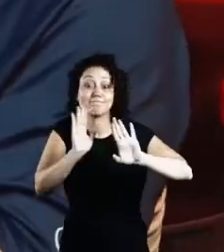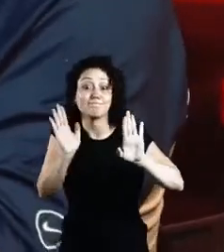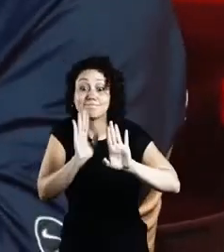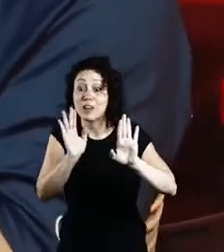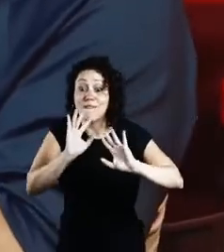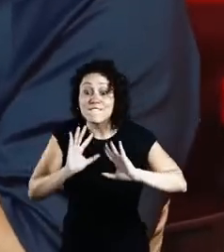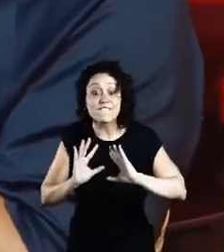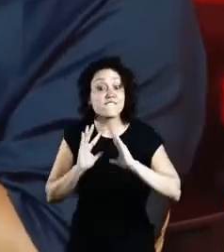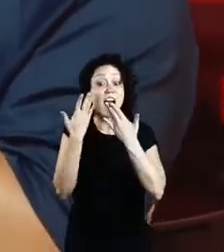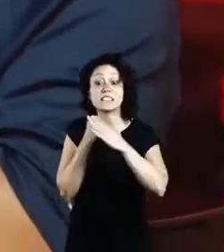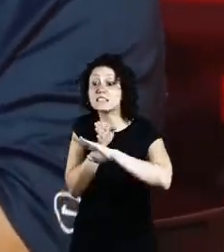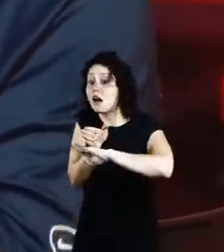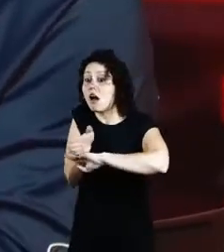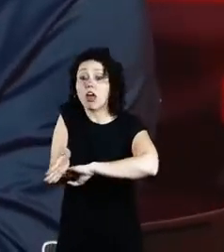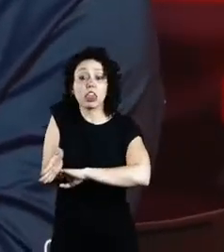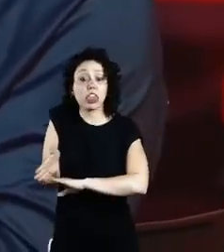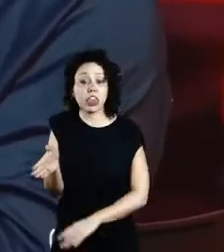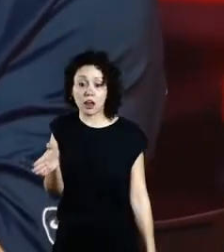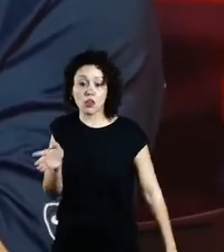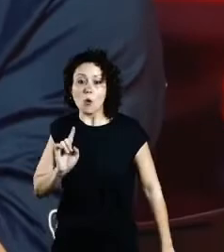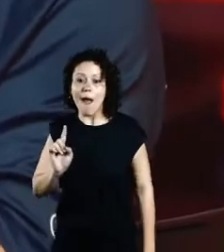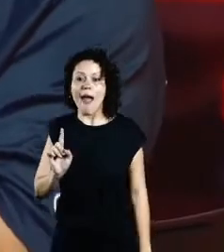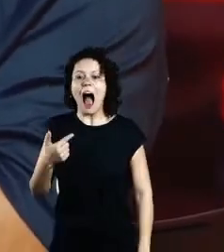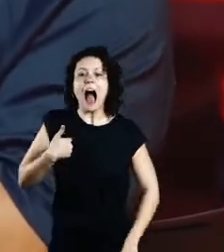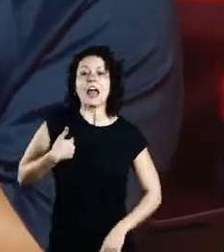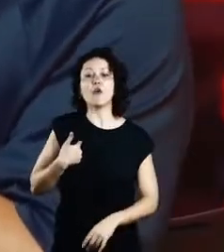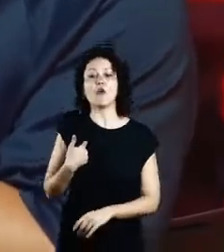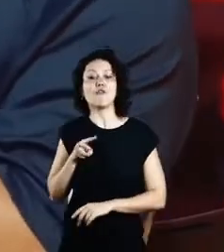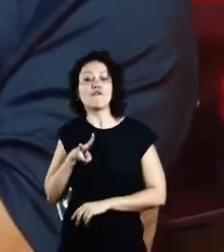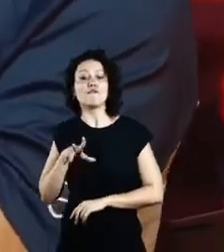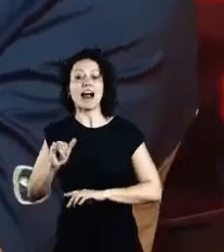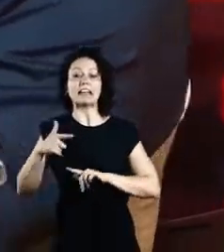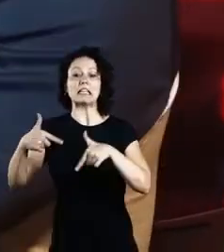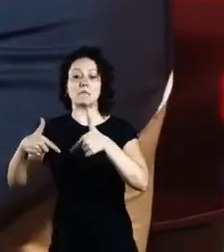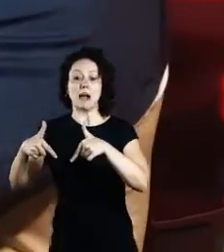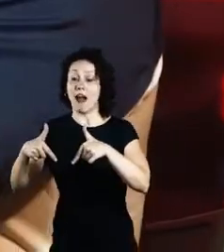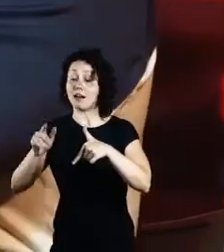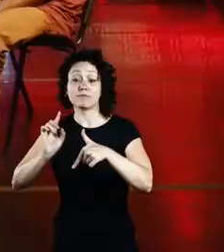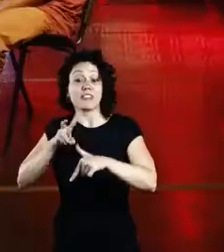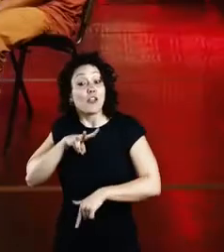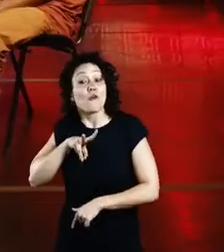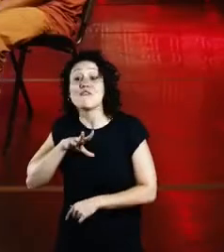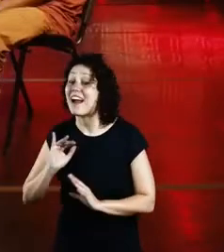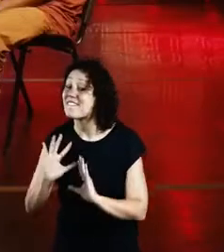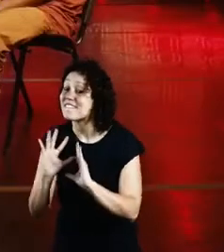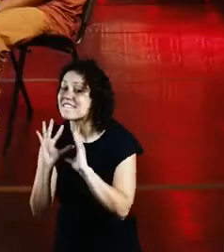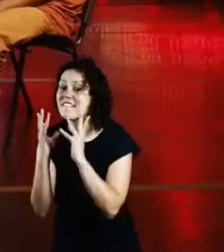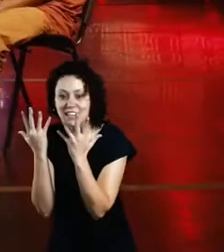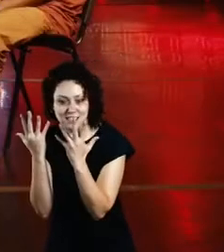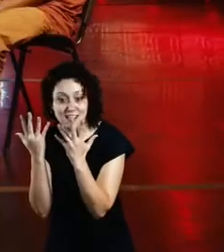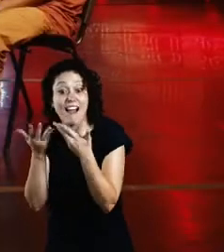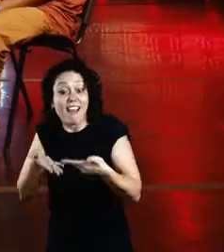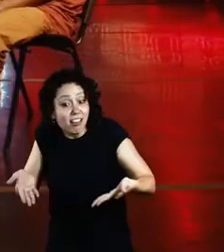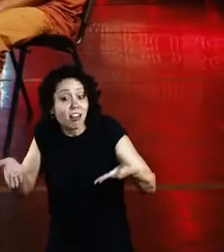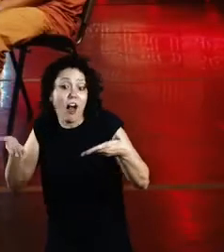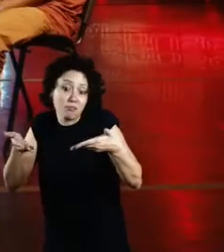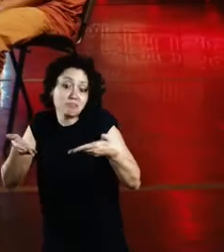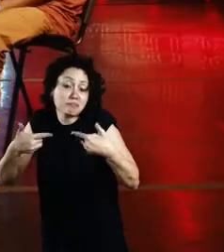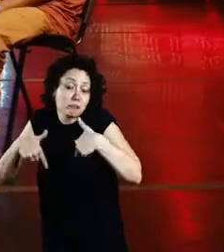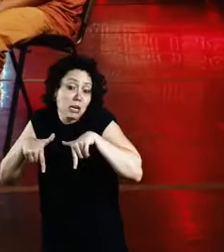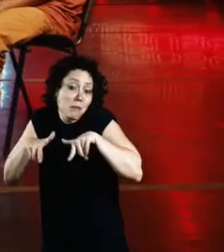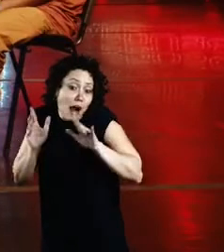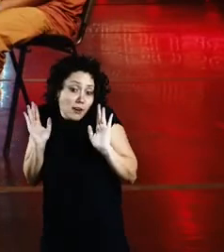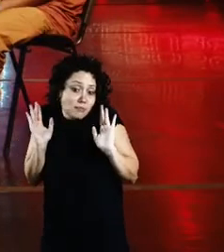a gente ia pro baile, a gente não ia trabalhar, a gente ia pro baile, a gente ia para uma festa, né, Reginaldo? E como... Era